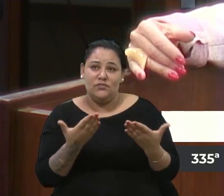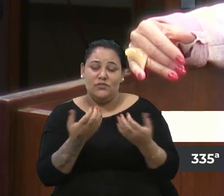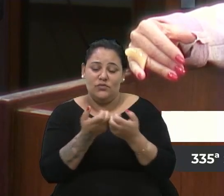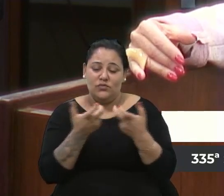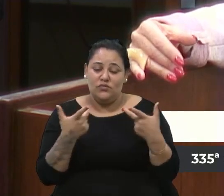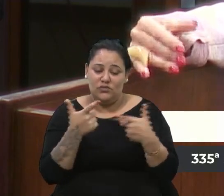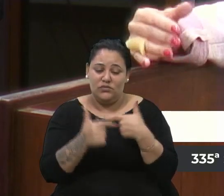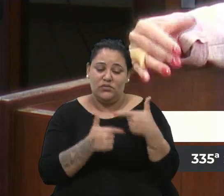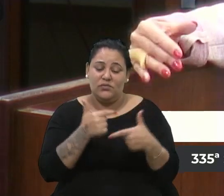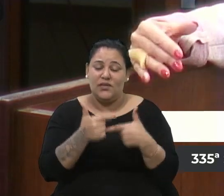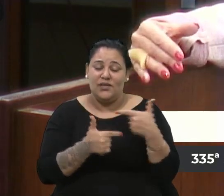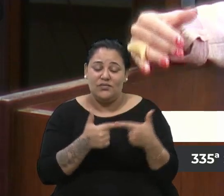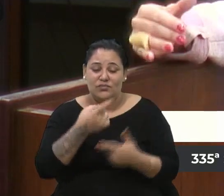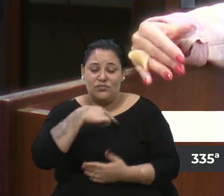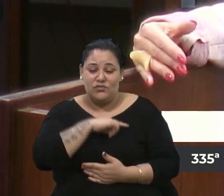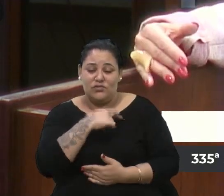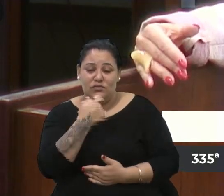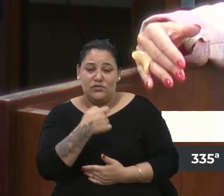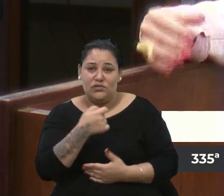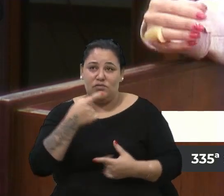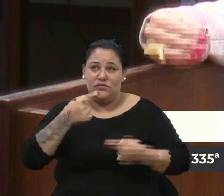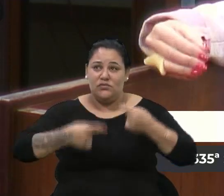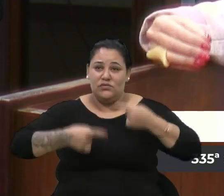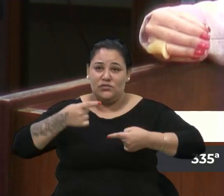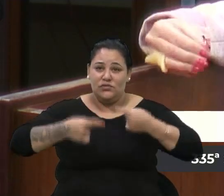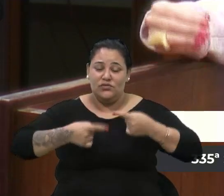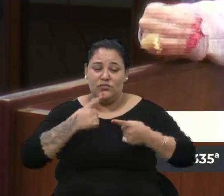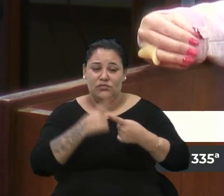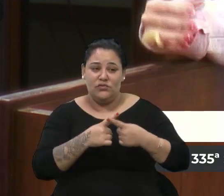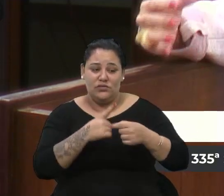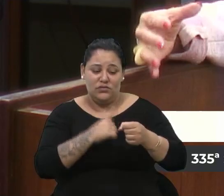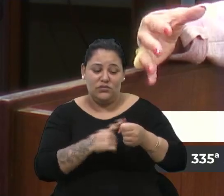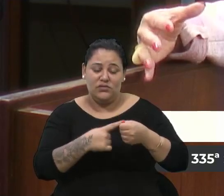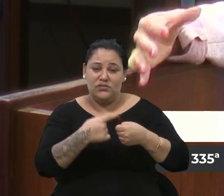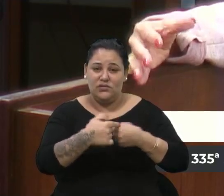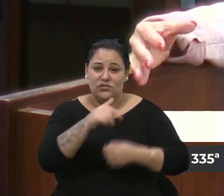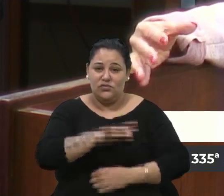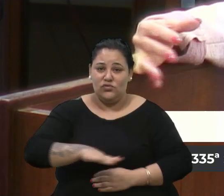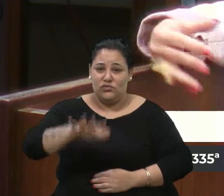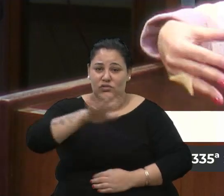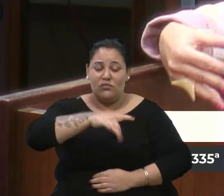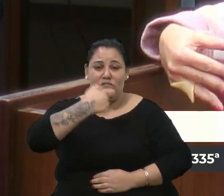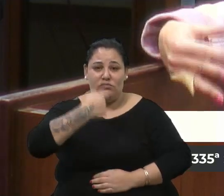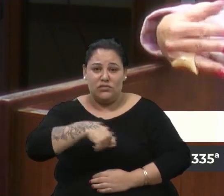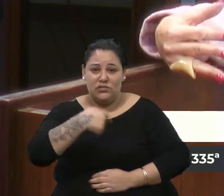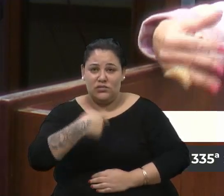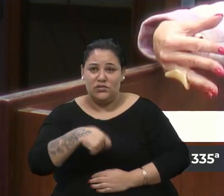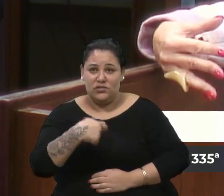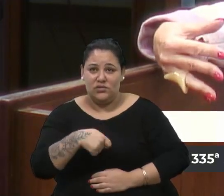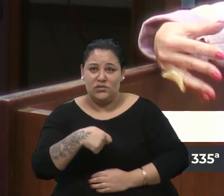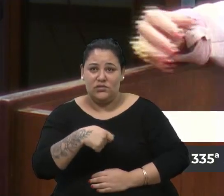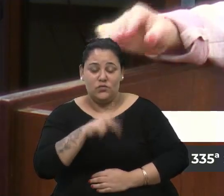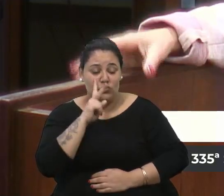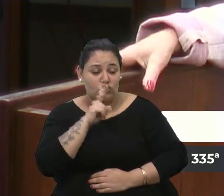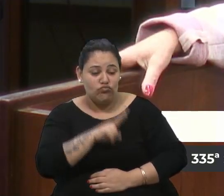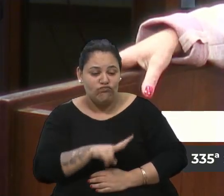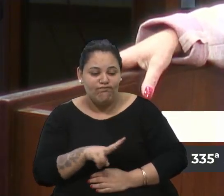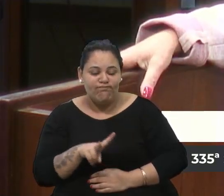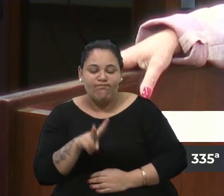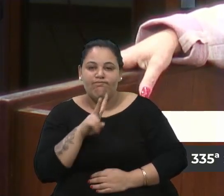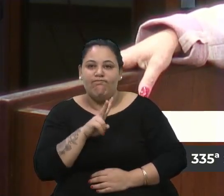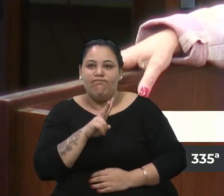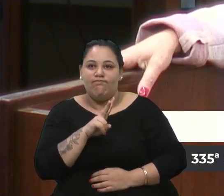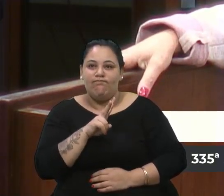nós precisamos debater coletivamente, porque é a cidade como um todo que está precisando deste olhar do